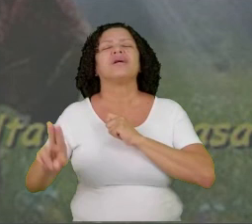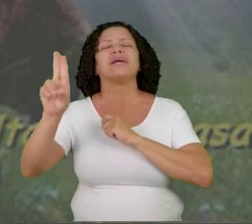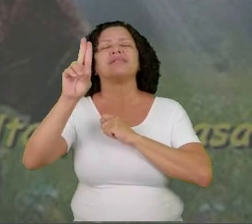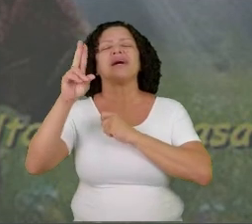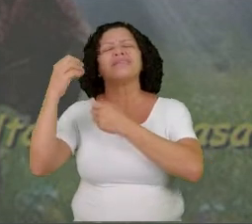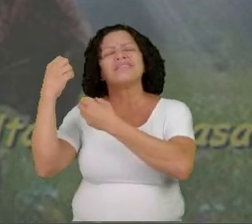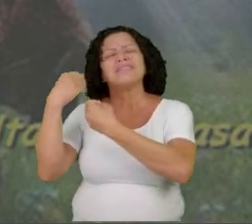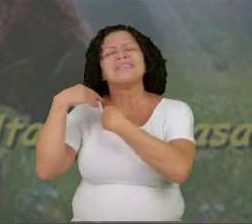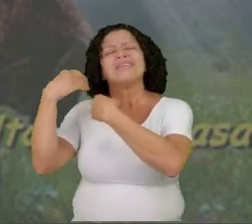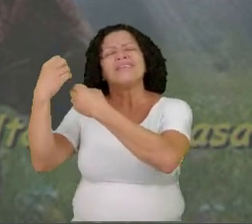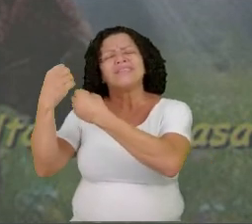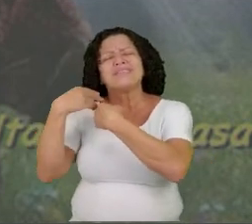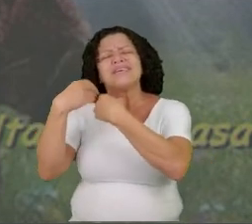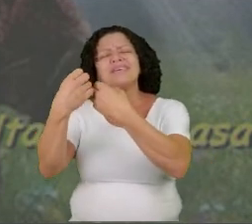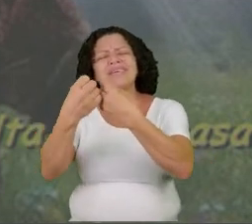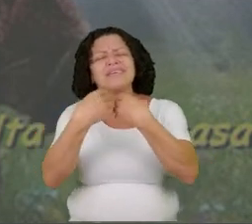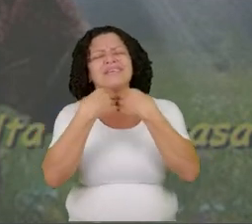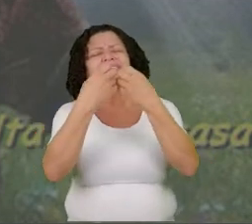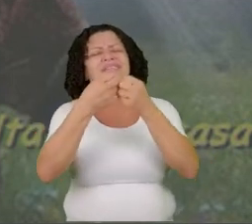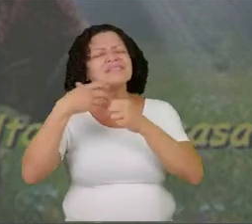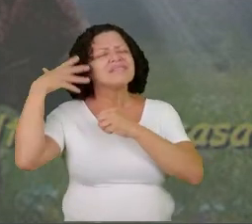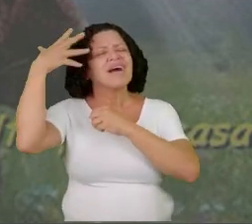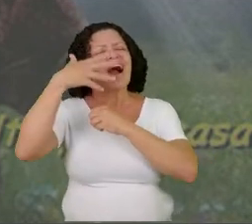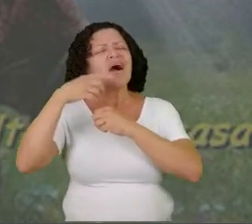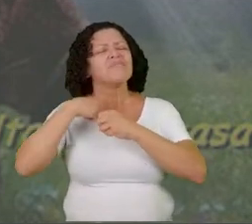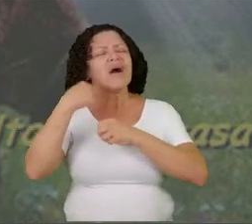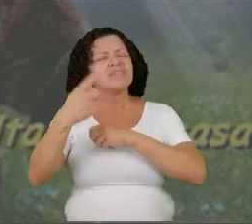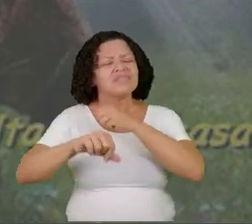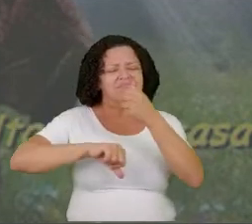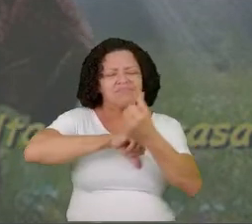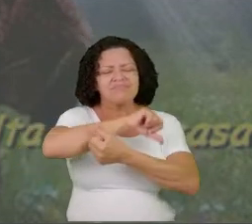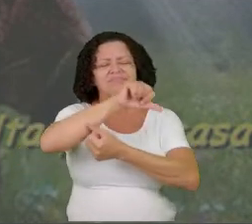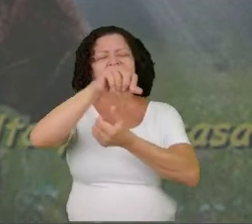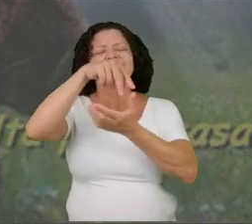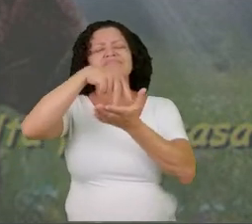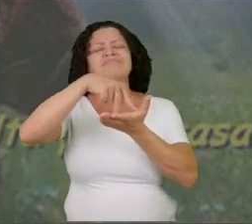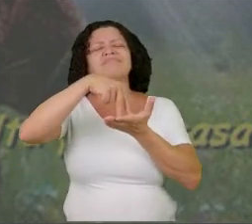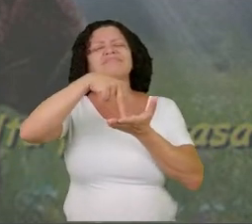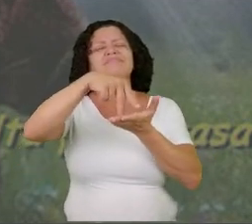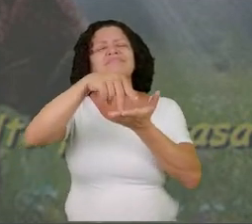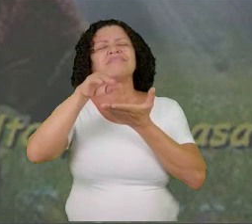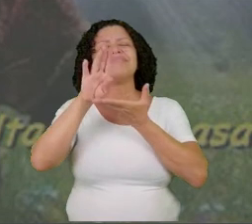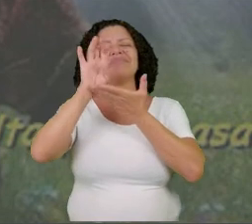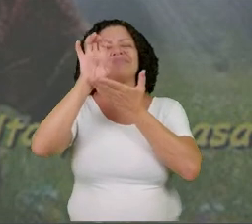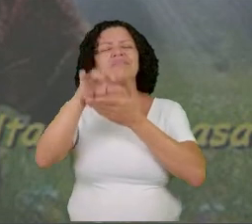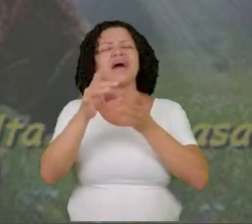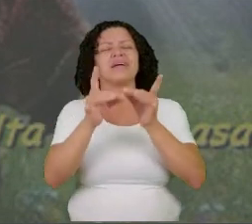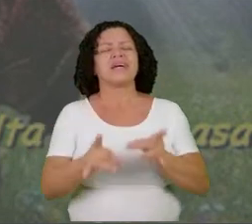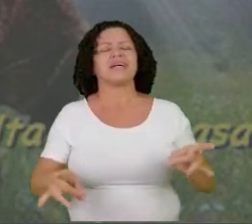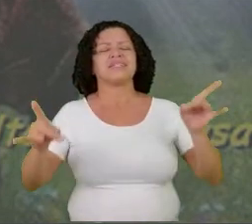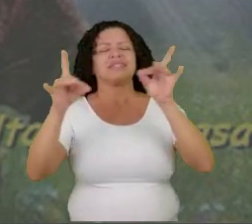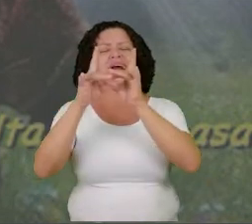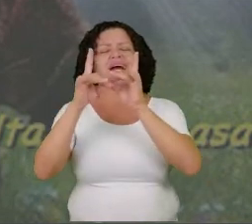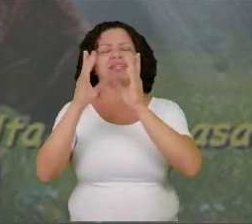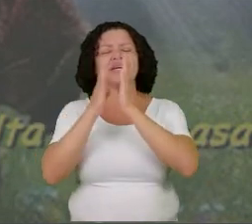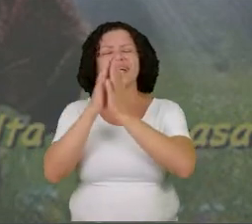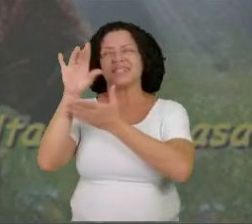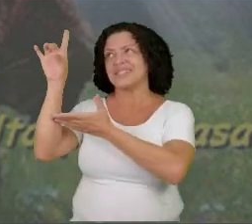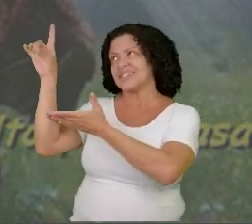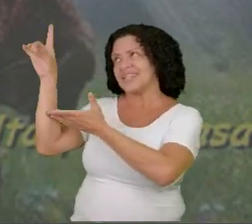que possamos então utilizar esses ensinamentos para dar uma guinada na nossa vida no